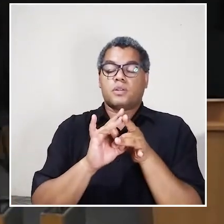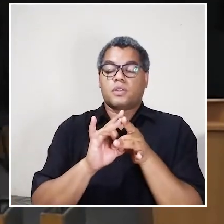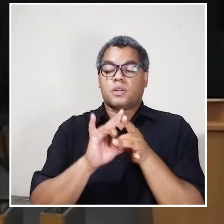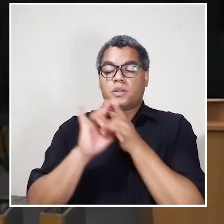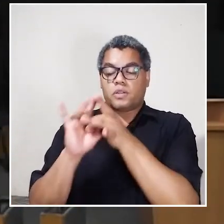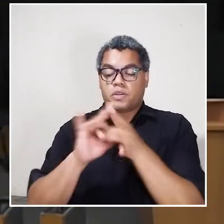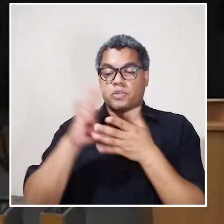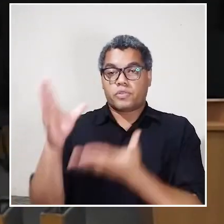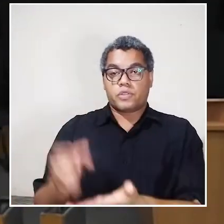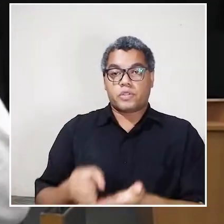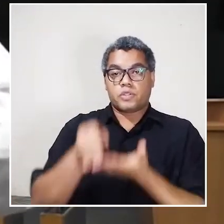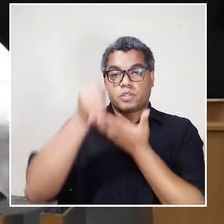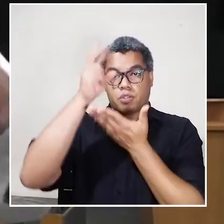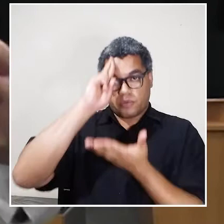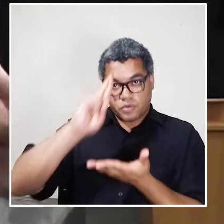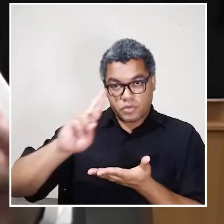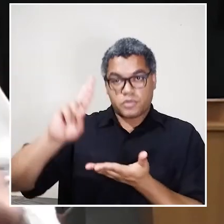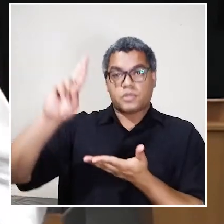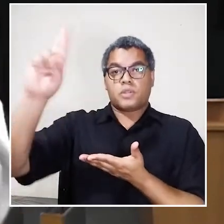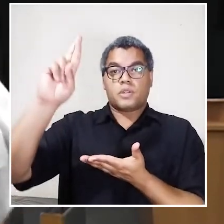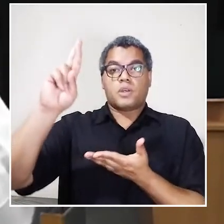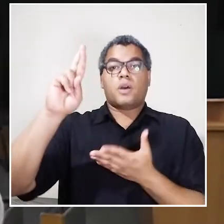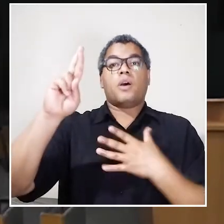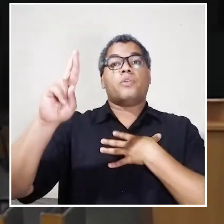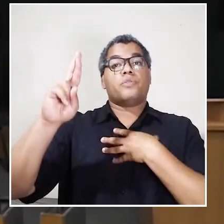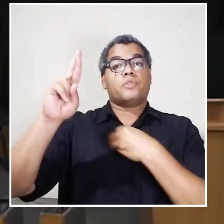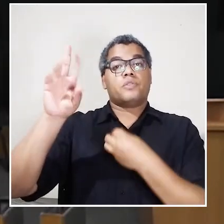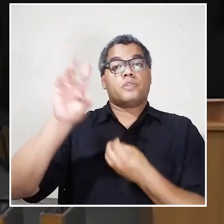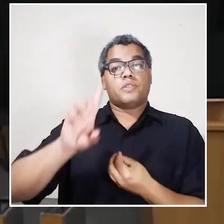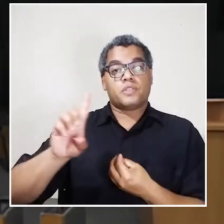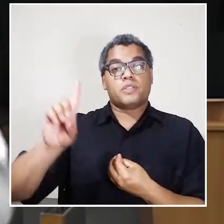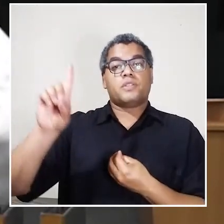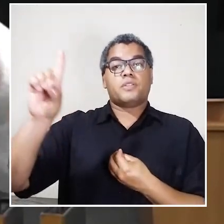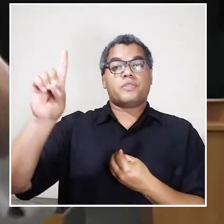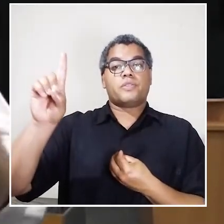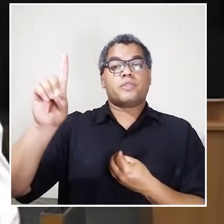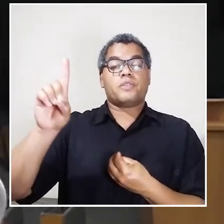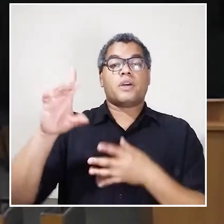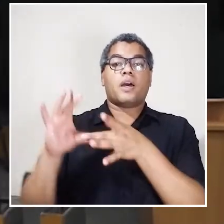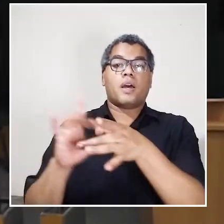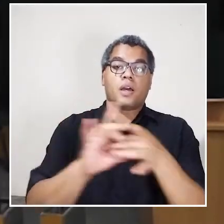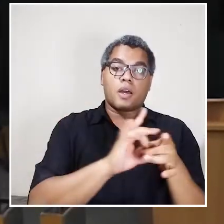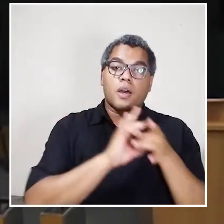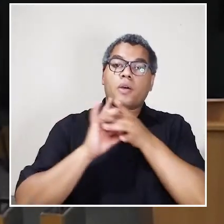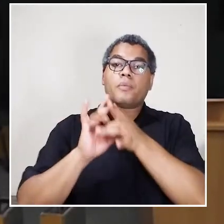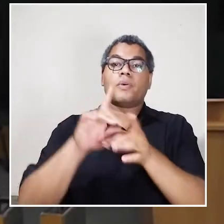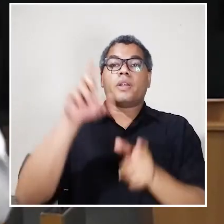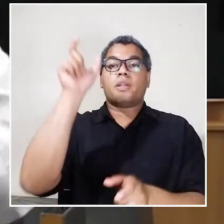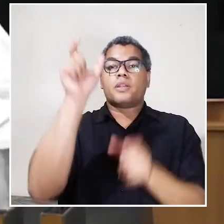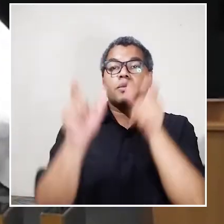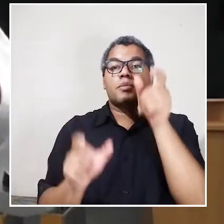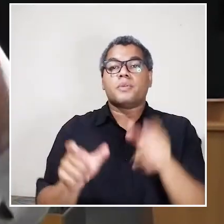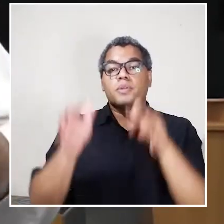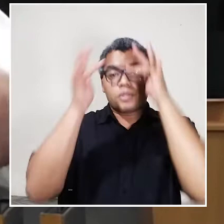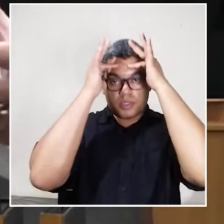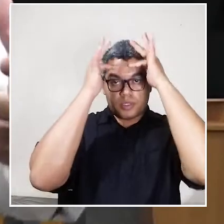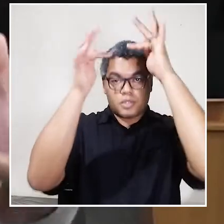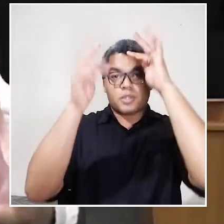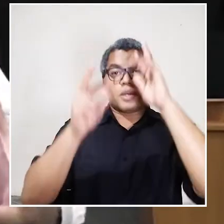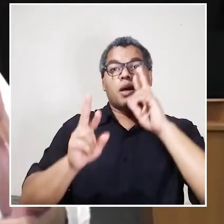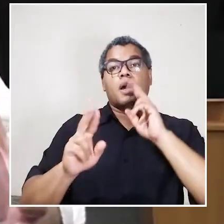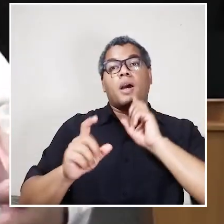Senhor, a comunhão dos filhos de Deus, a comunidade dos fiéis, a reunião,